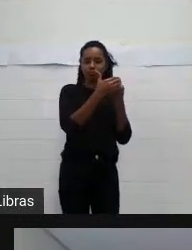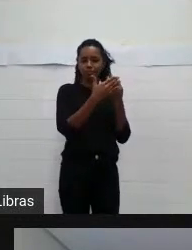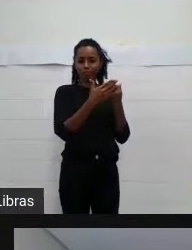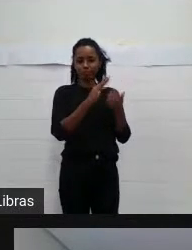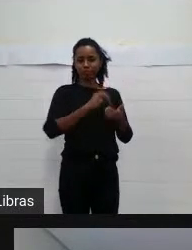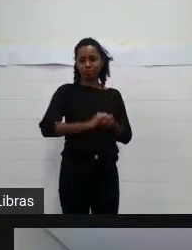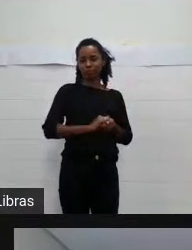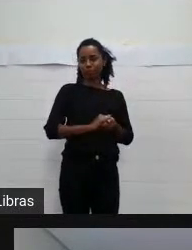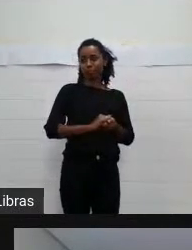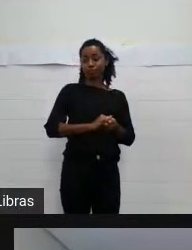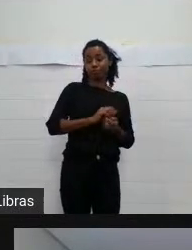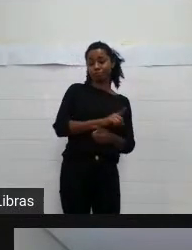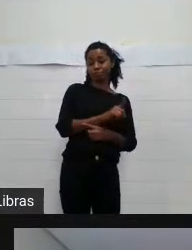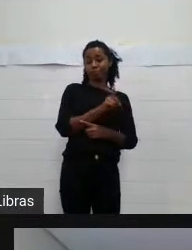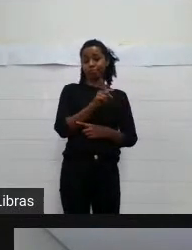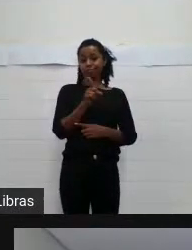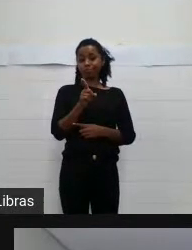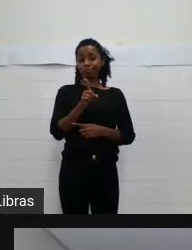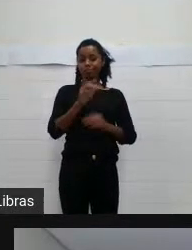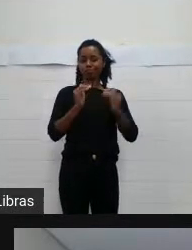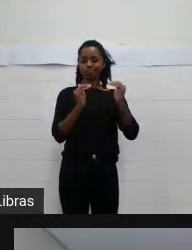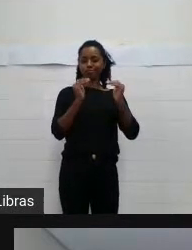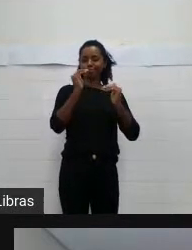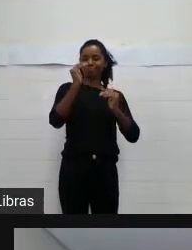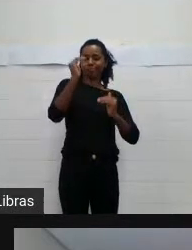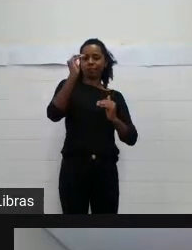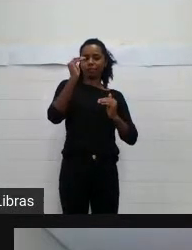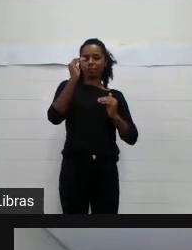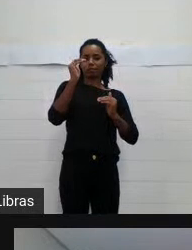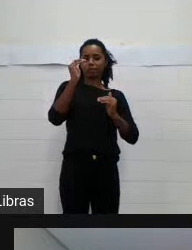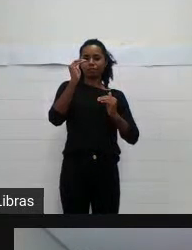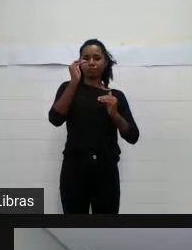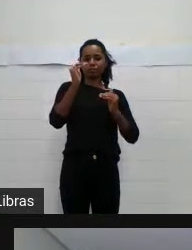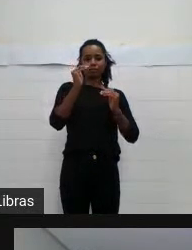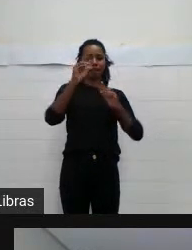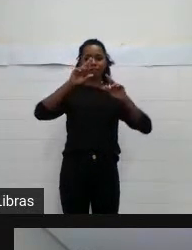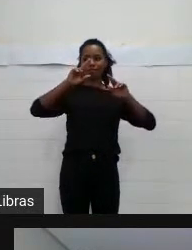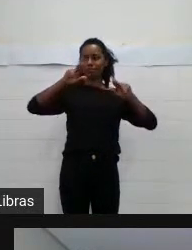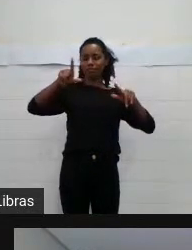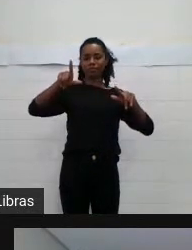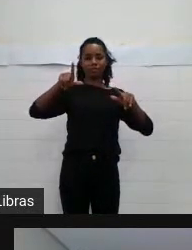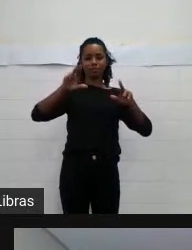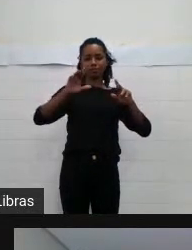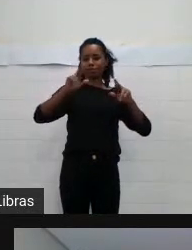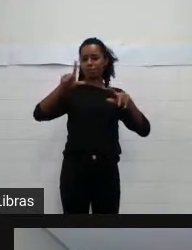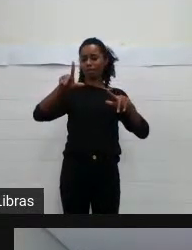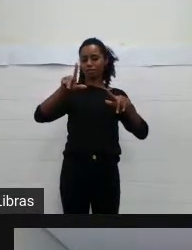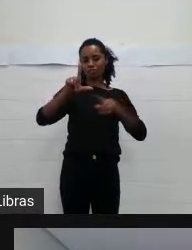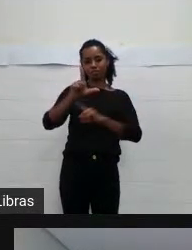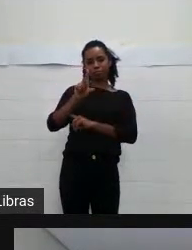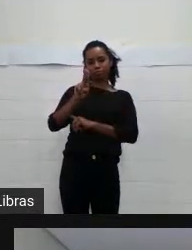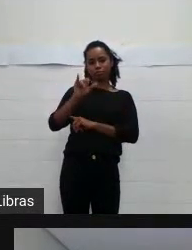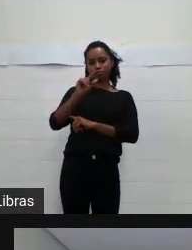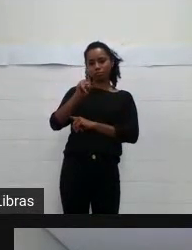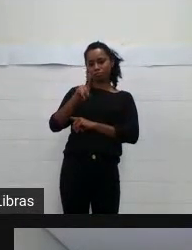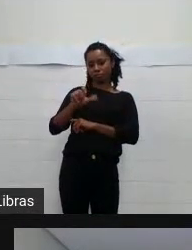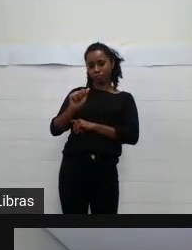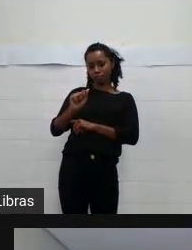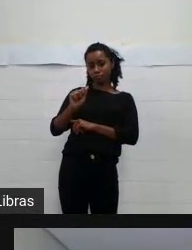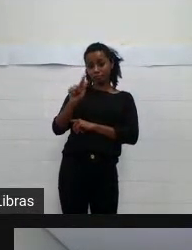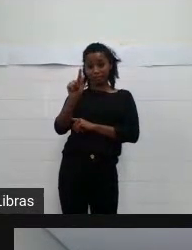A condição de classe de Castro Alves era bastante diferente, por exemplo, de Luiz Gama. Luiz